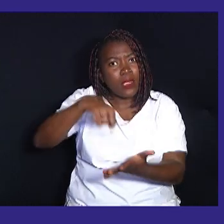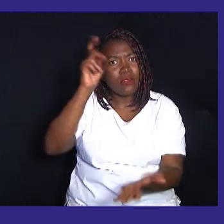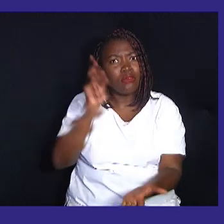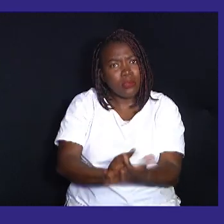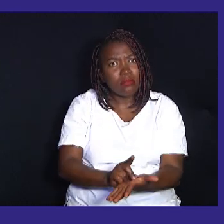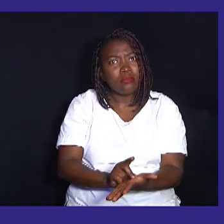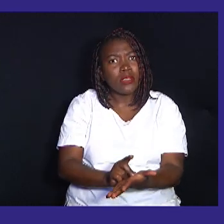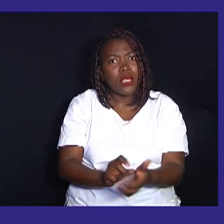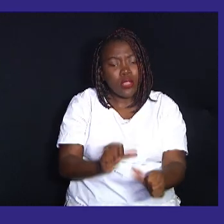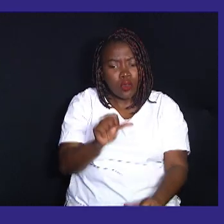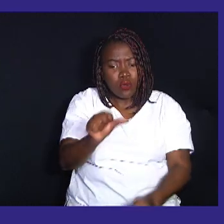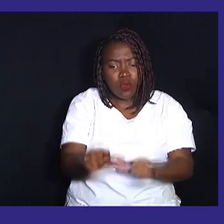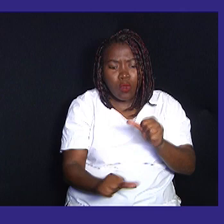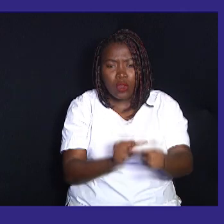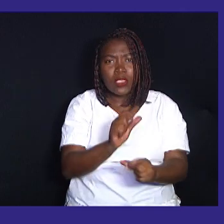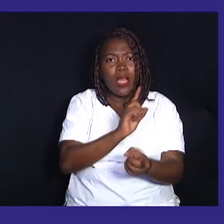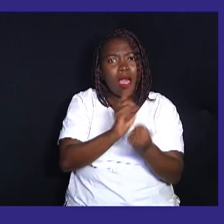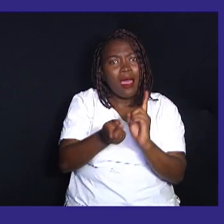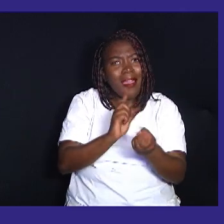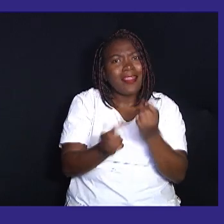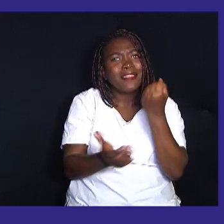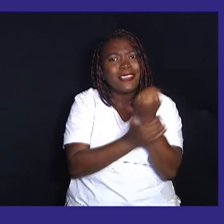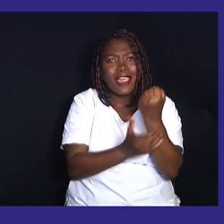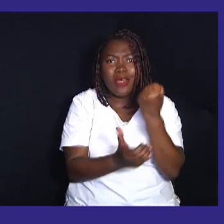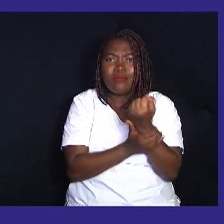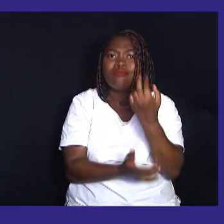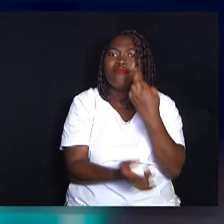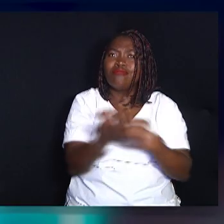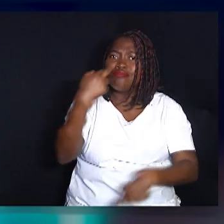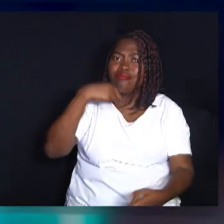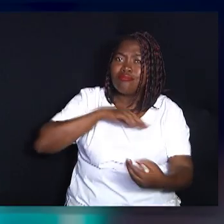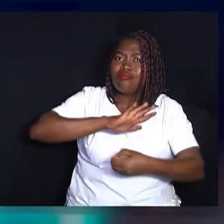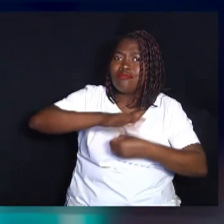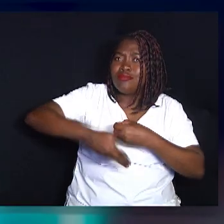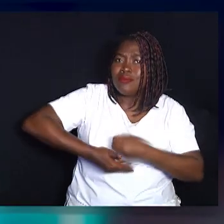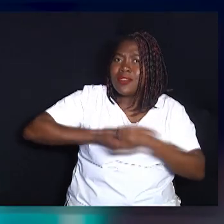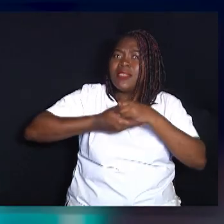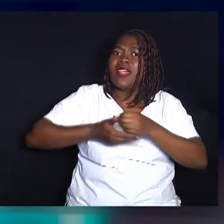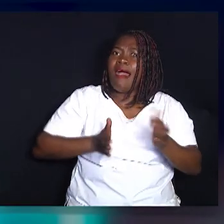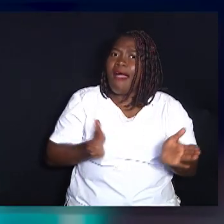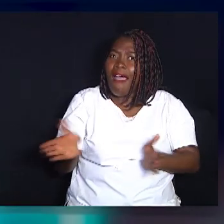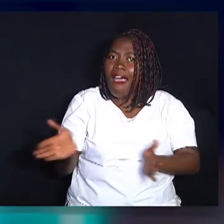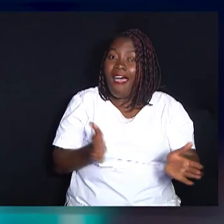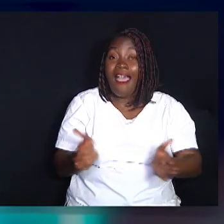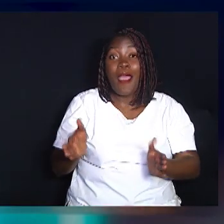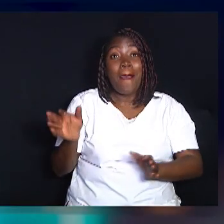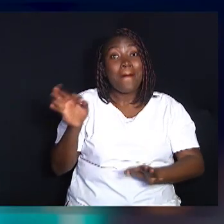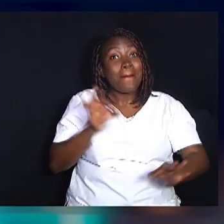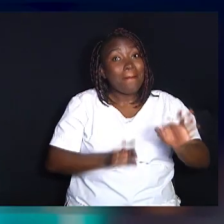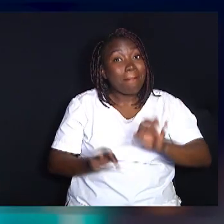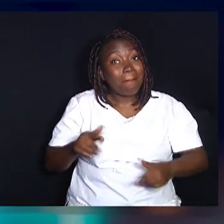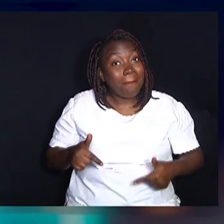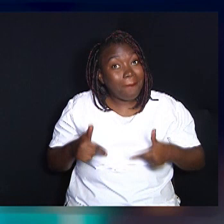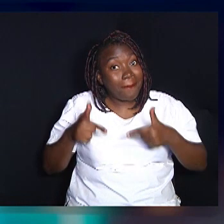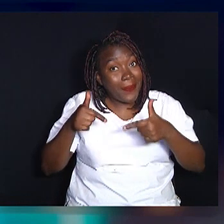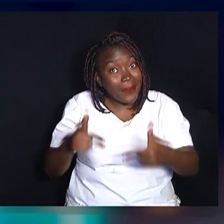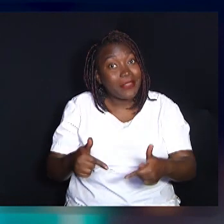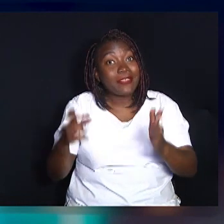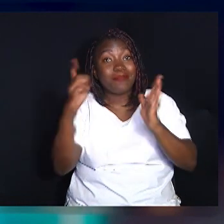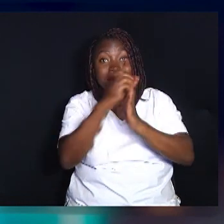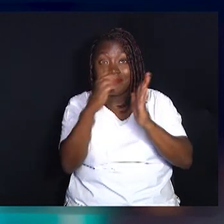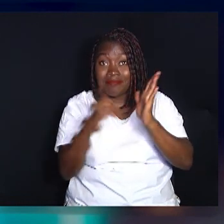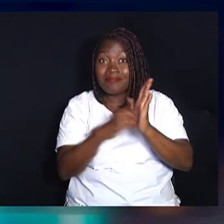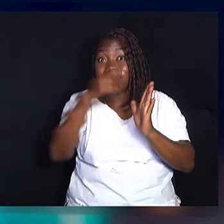tornando as vias mais seguras, sustentáveis e acessíveis. O plano de ação será lançado como decreto municipal no